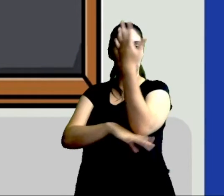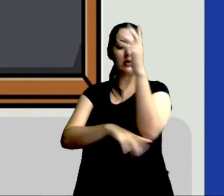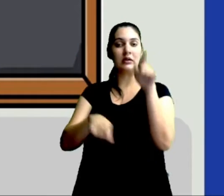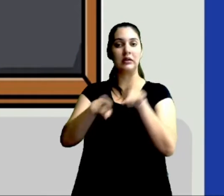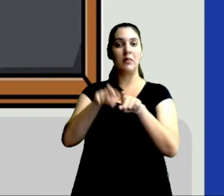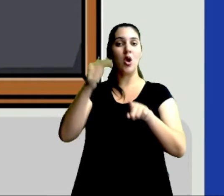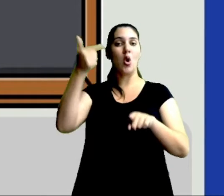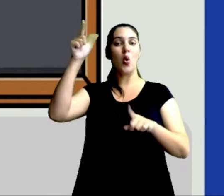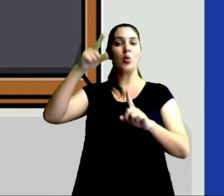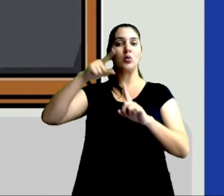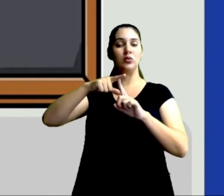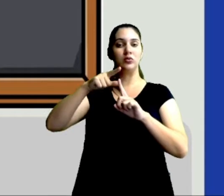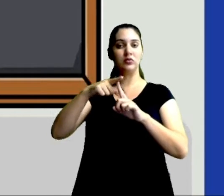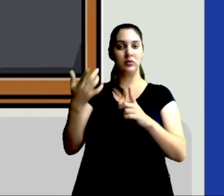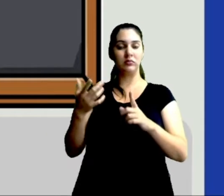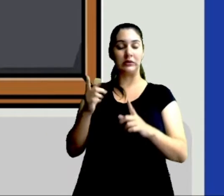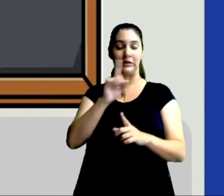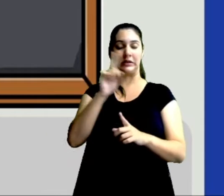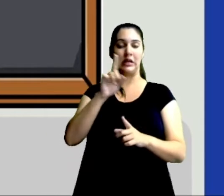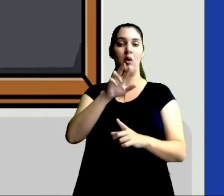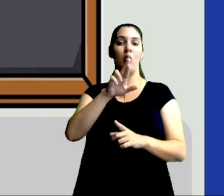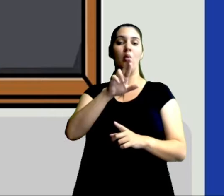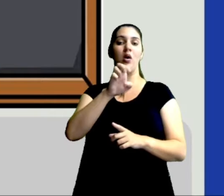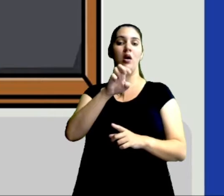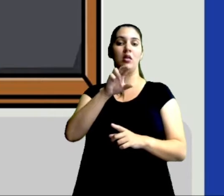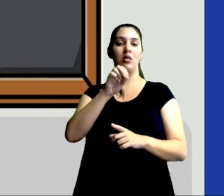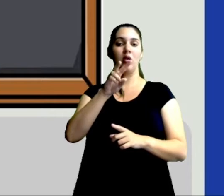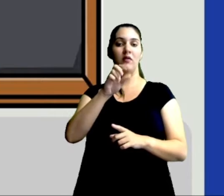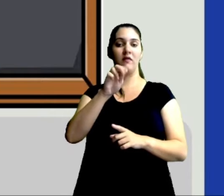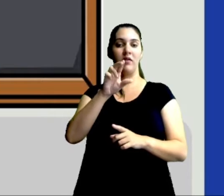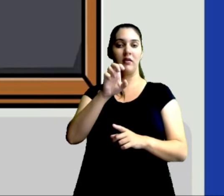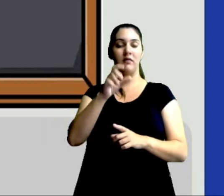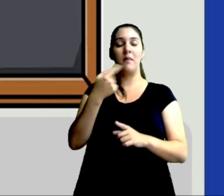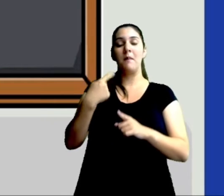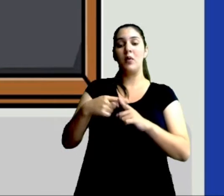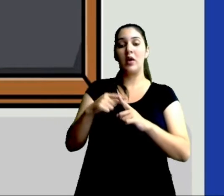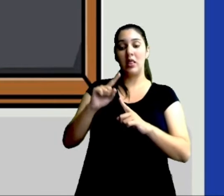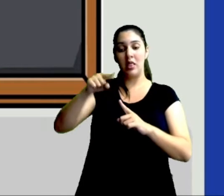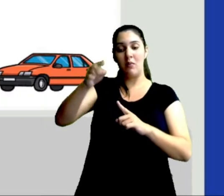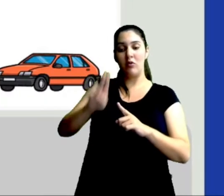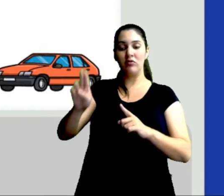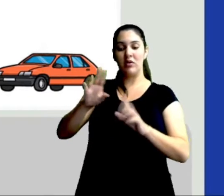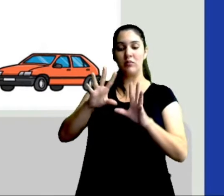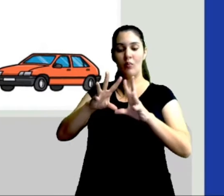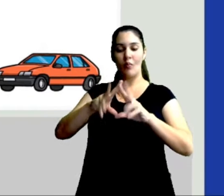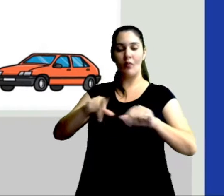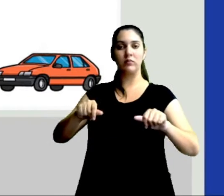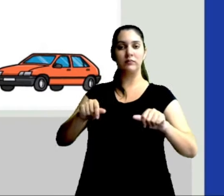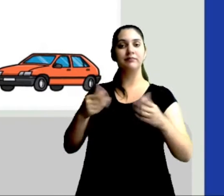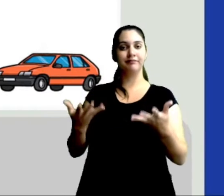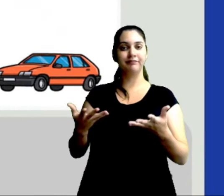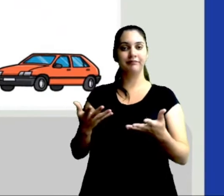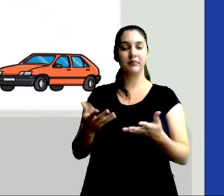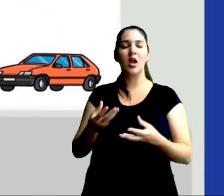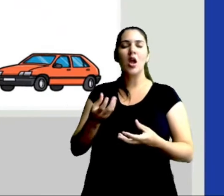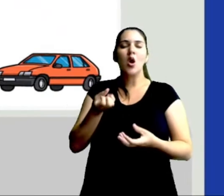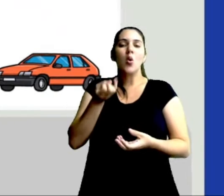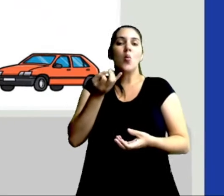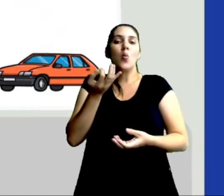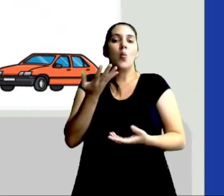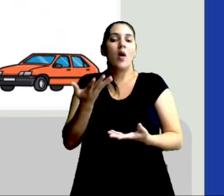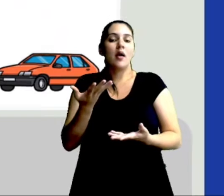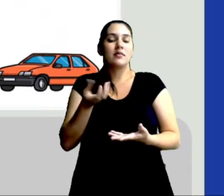de energia que são não renováveis, porque após utilizarmos elas se esgotam. E quais são